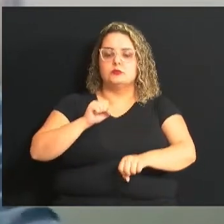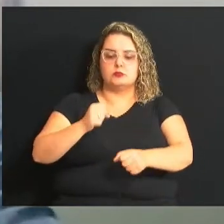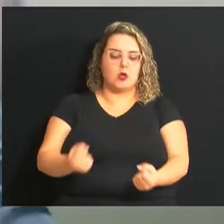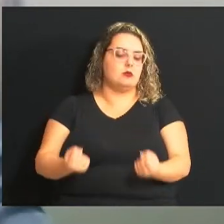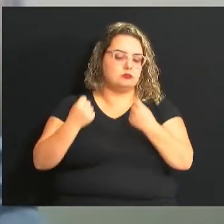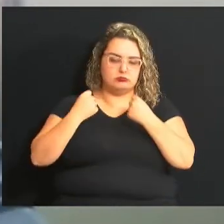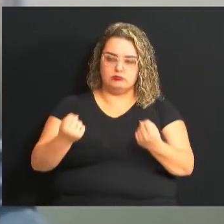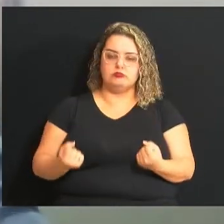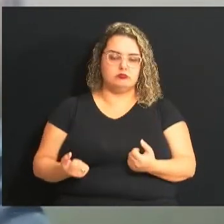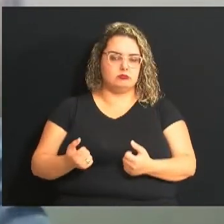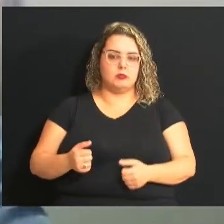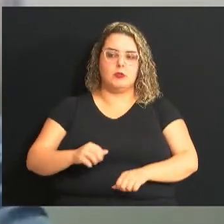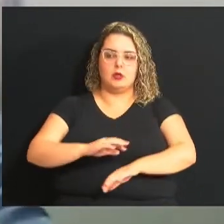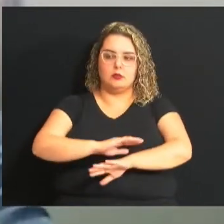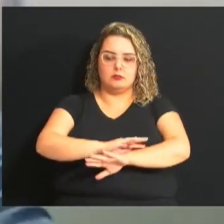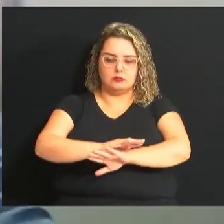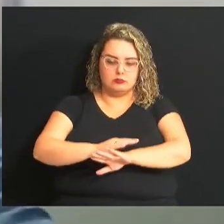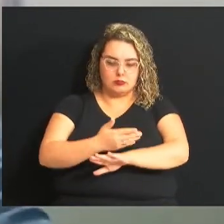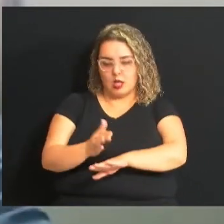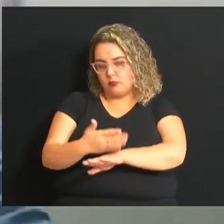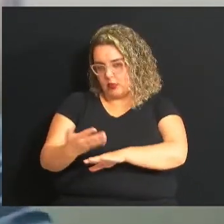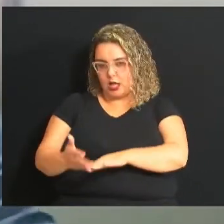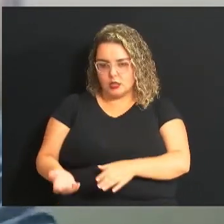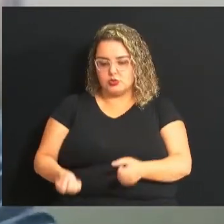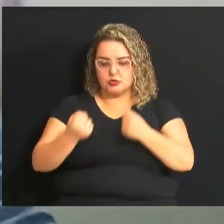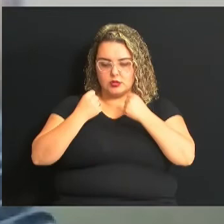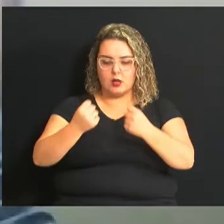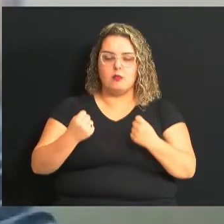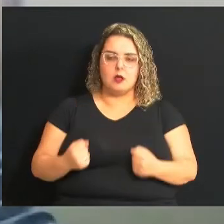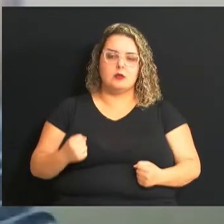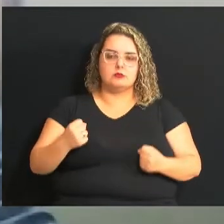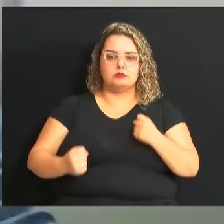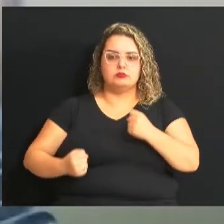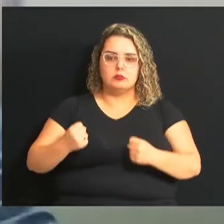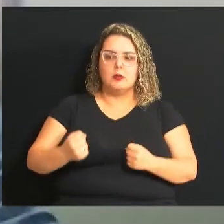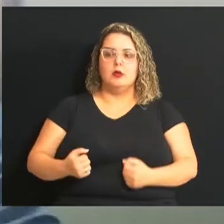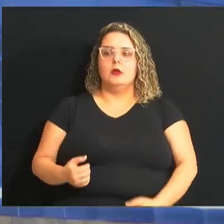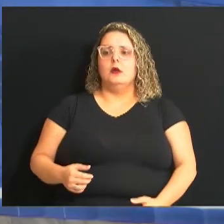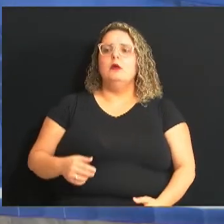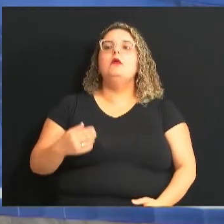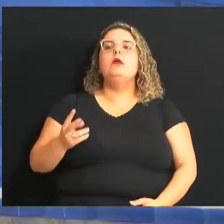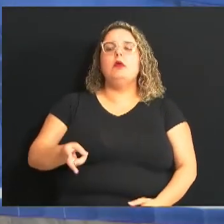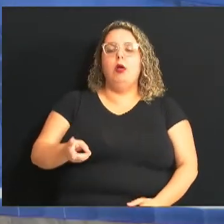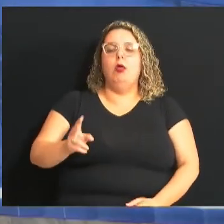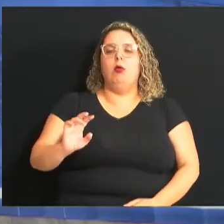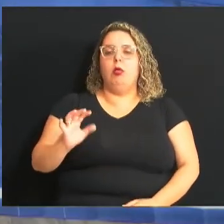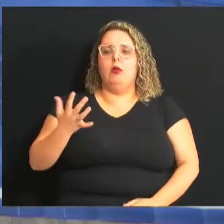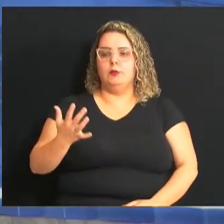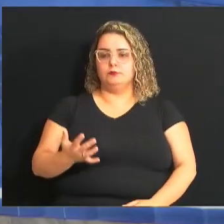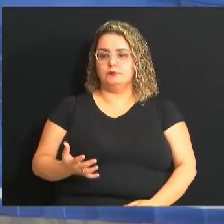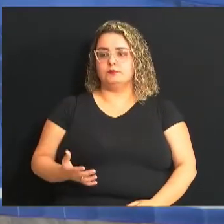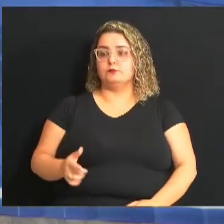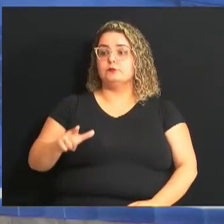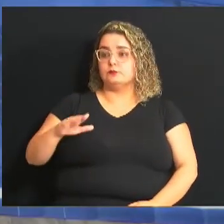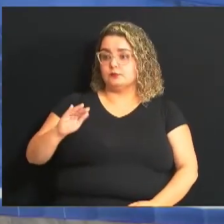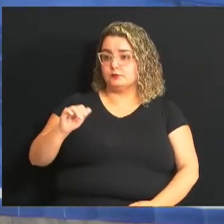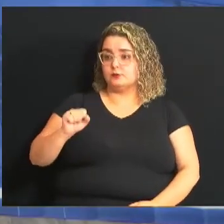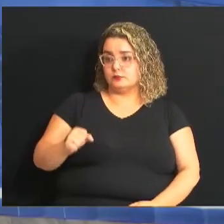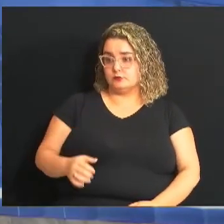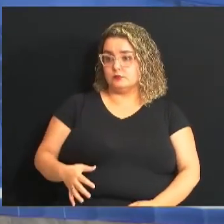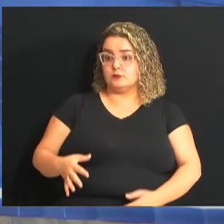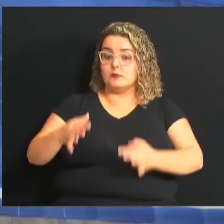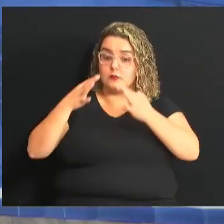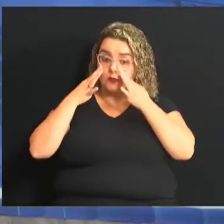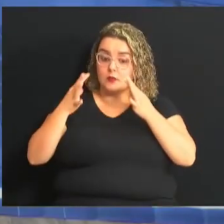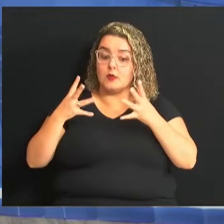associar esses benefícios à prática para ela conseguir ter uma frequência maior. Lucas, agora uma coisa que tem chamado a atenção, acho que do mundo